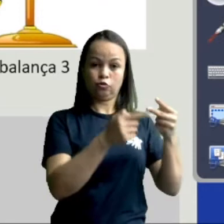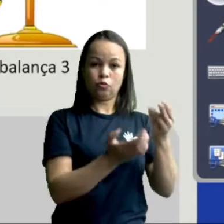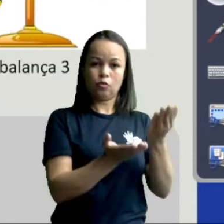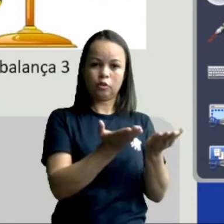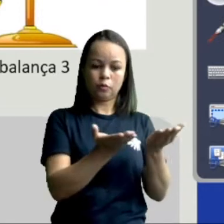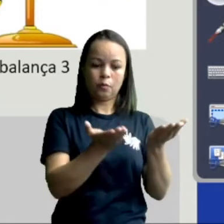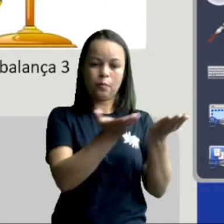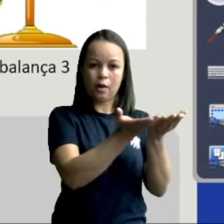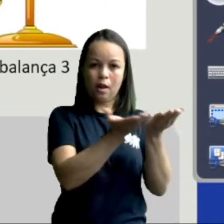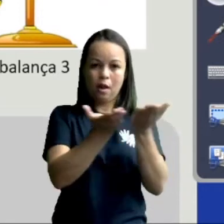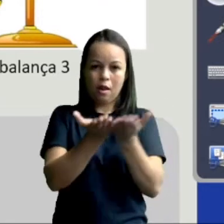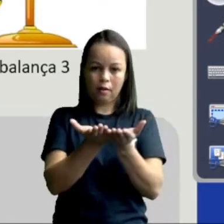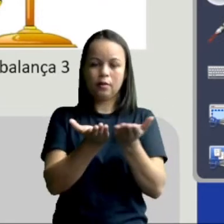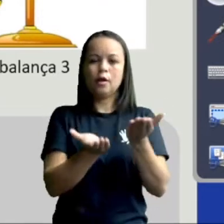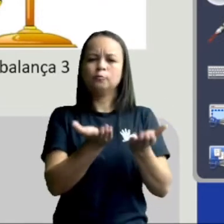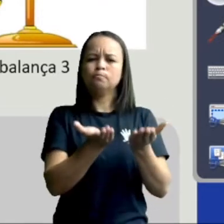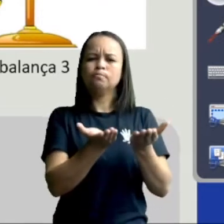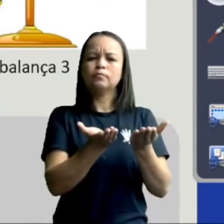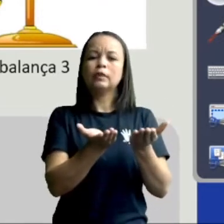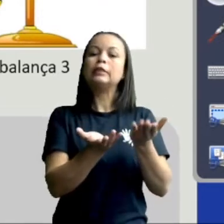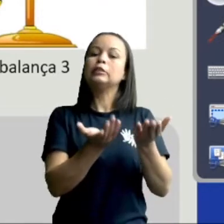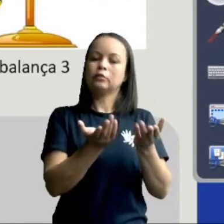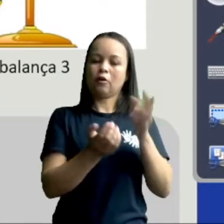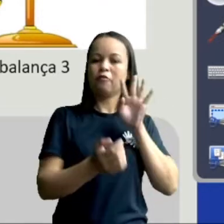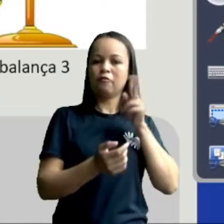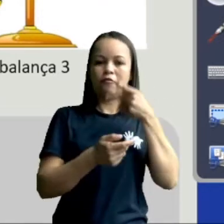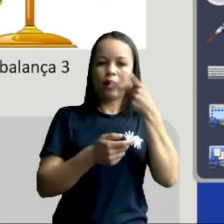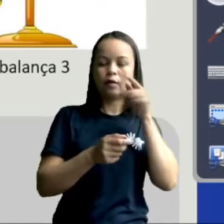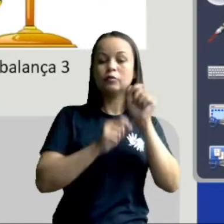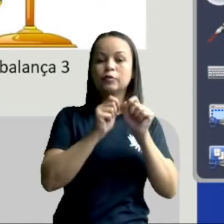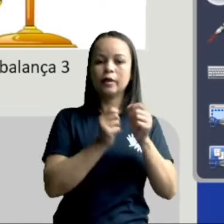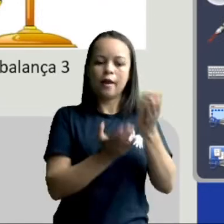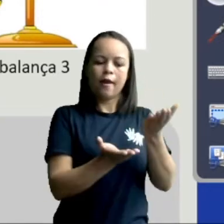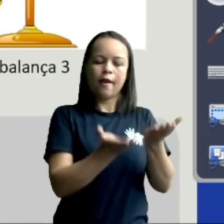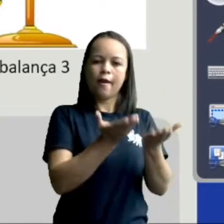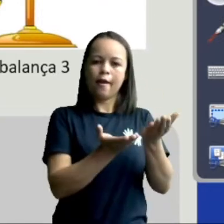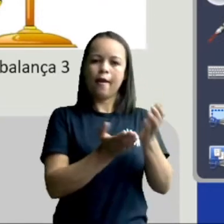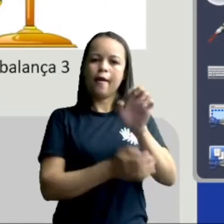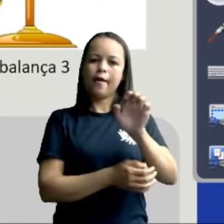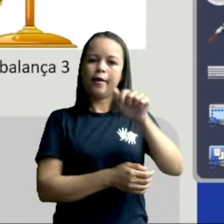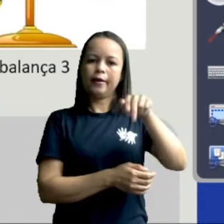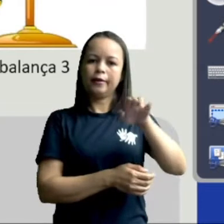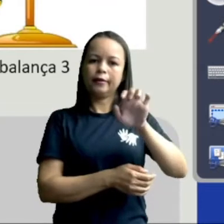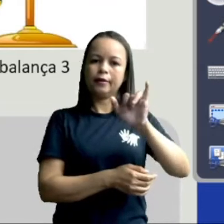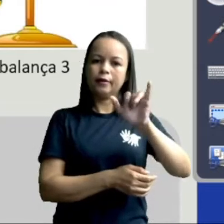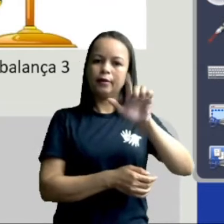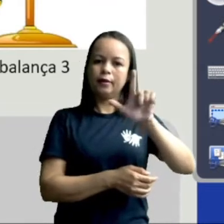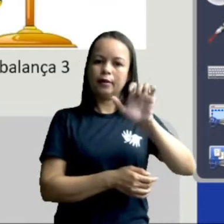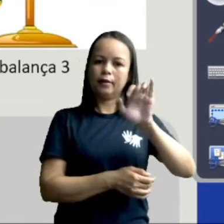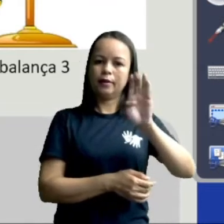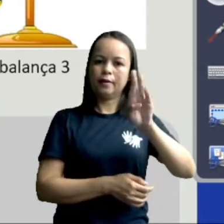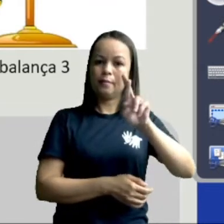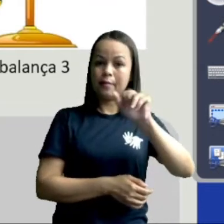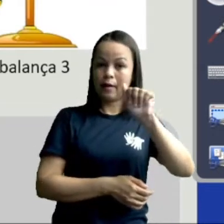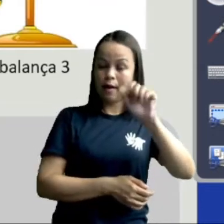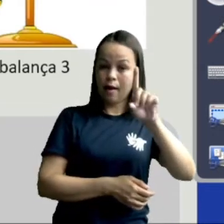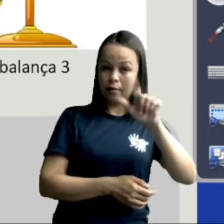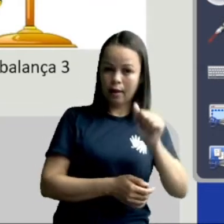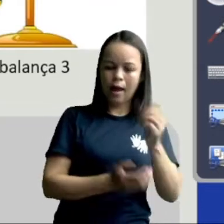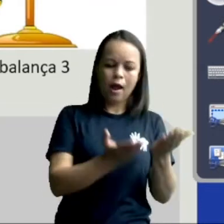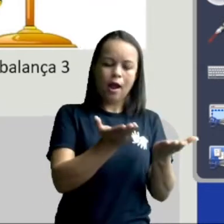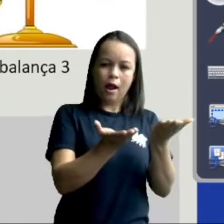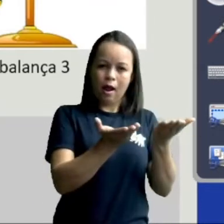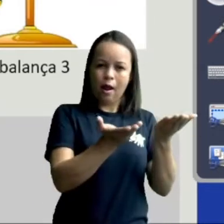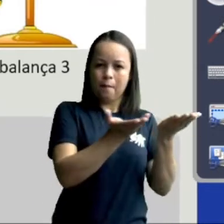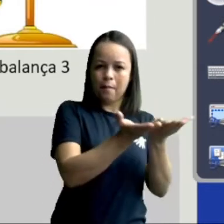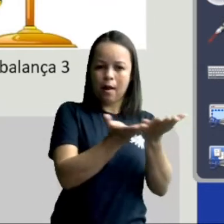balanças aqui, nós dizemos que elas estão equilibradas, tá? De modo que o peso que está em um dos pratos é